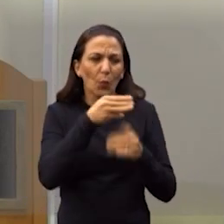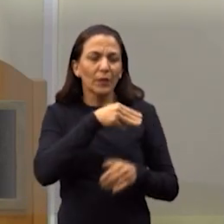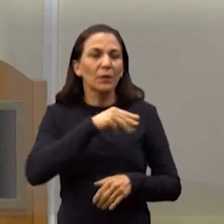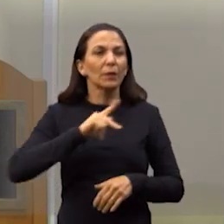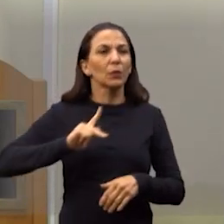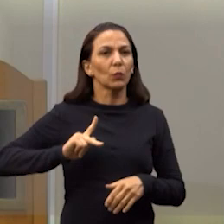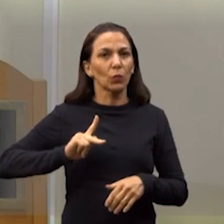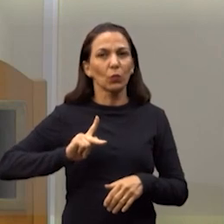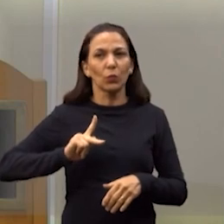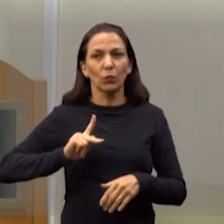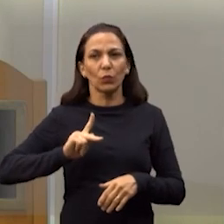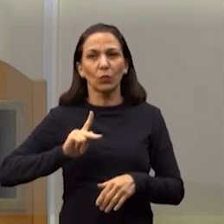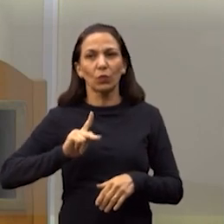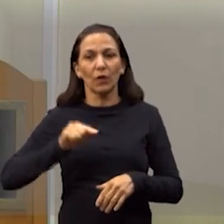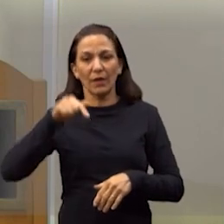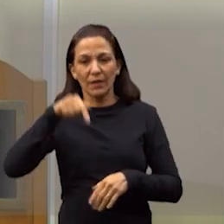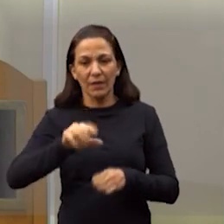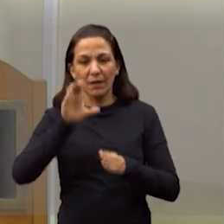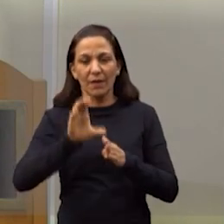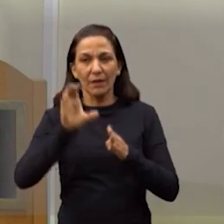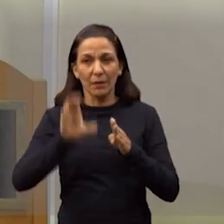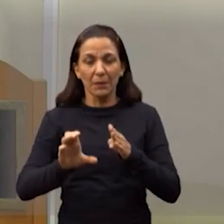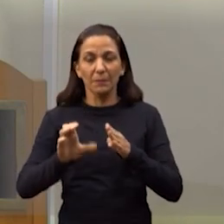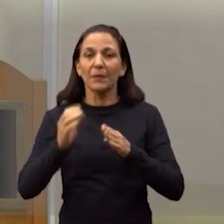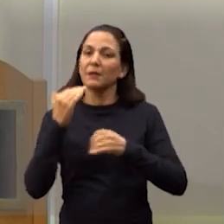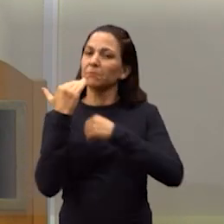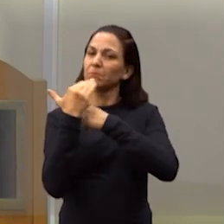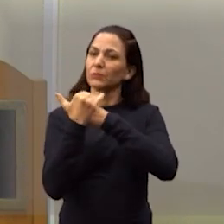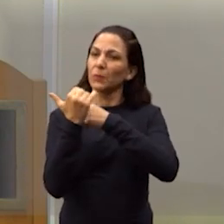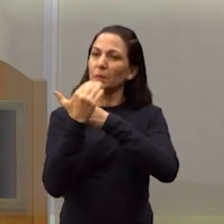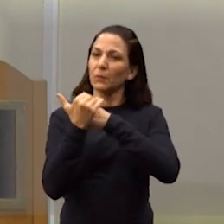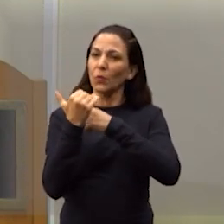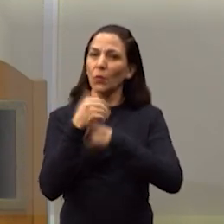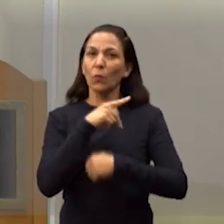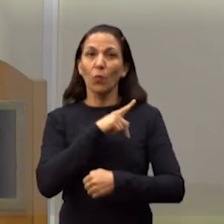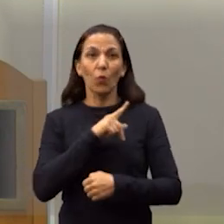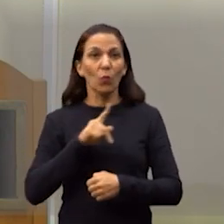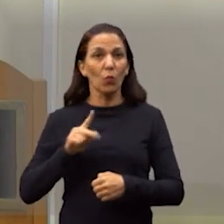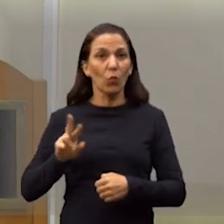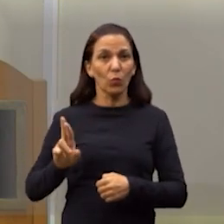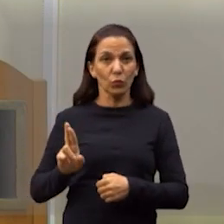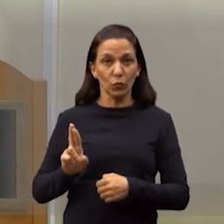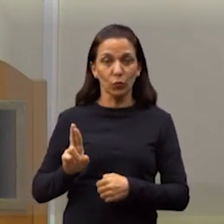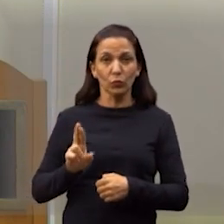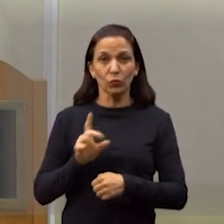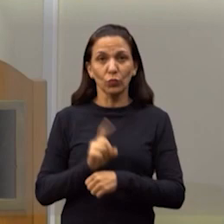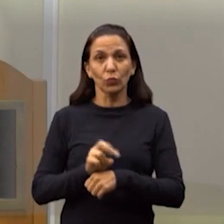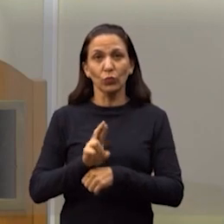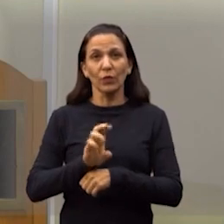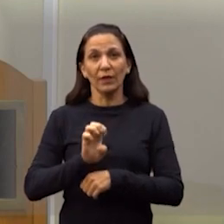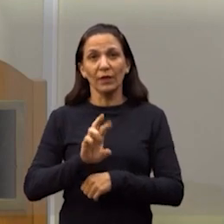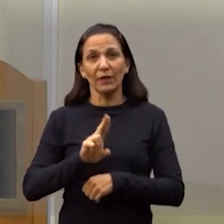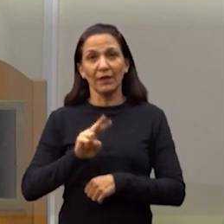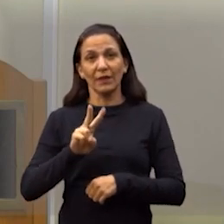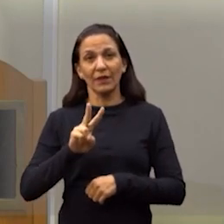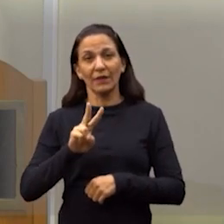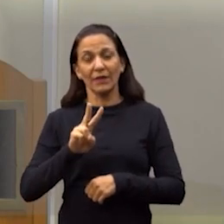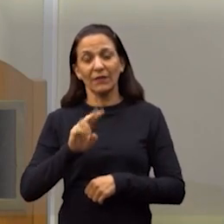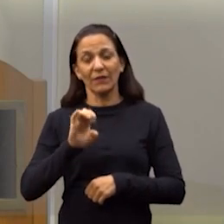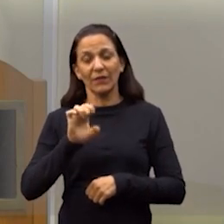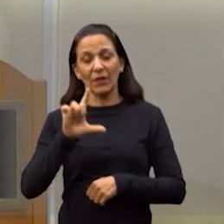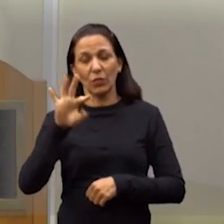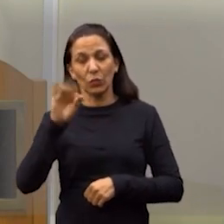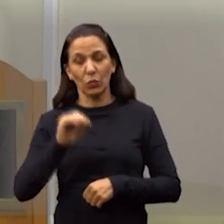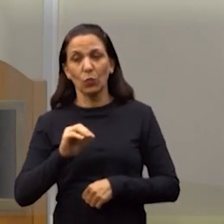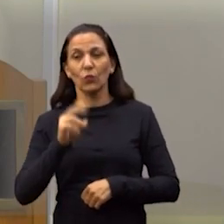Público e esta casa ter sido chamada pelo promotor público Dr Erivelto de Almeida para que fosse